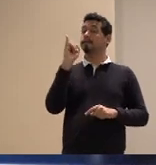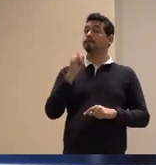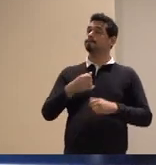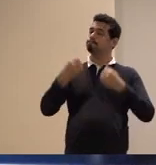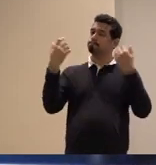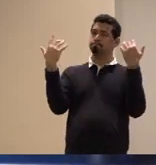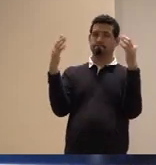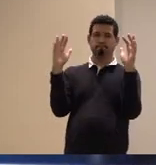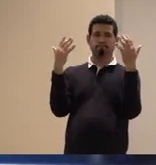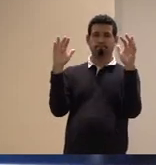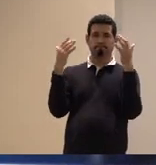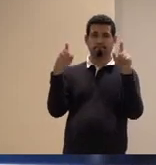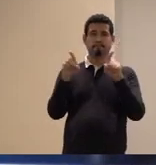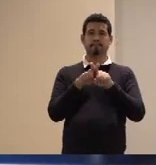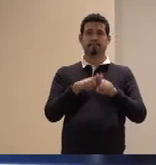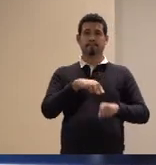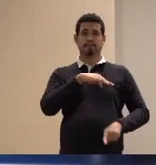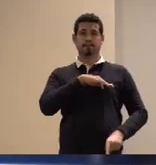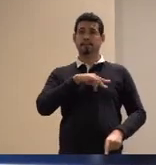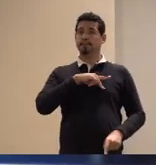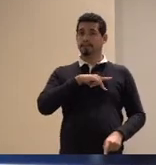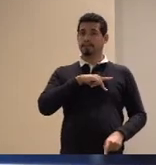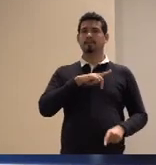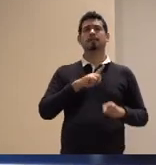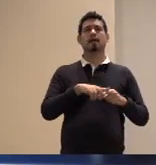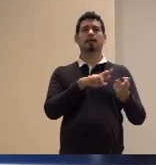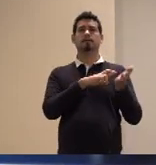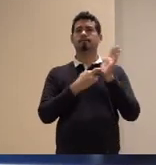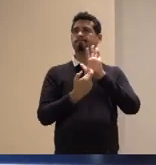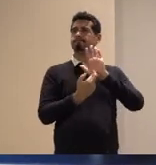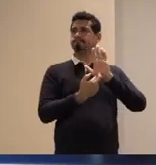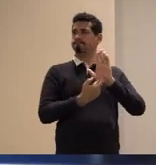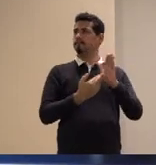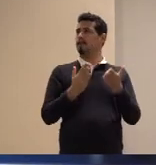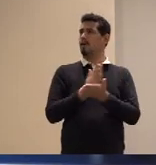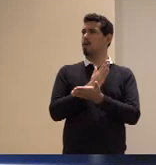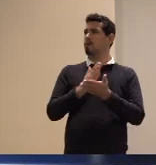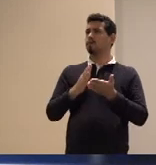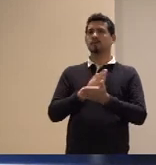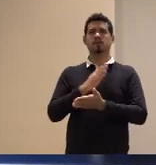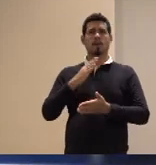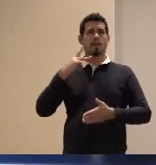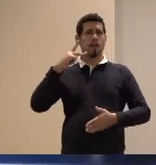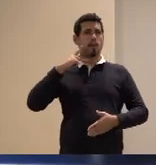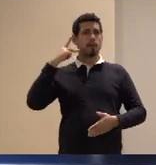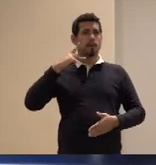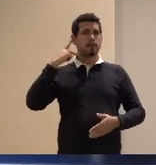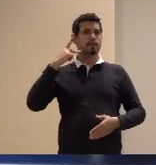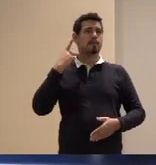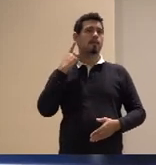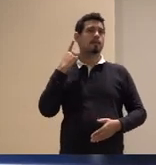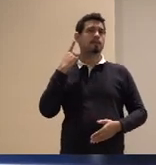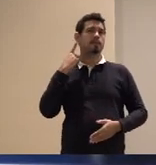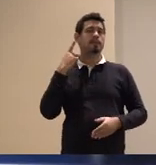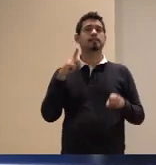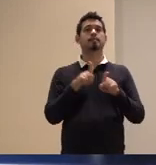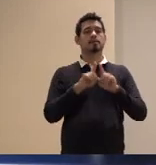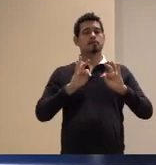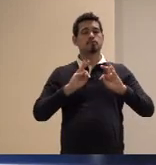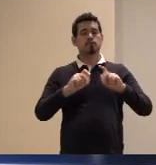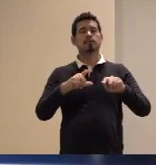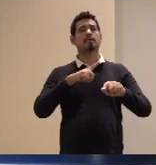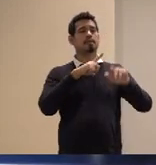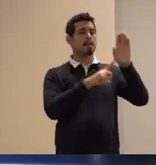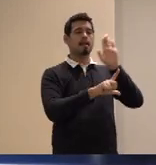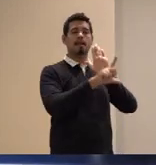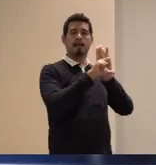o trabalho do Ministério Público, que temos aqui representado alguns promotores, para que tudo aquilo que está na lei,